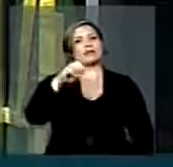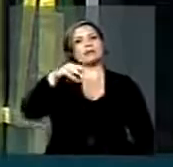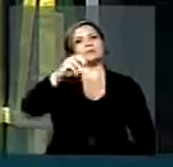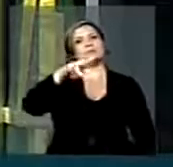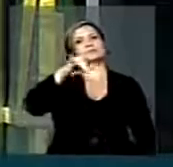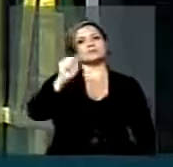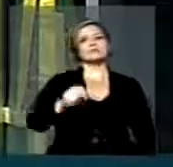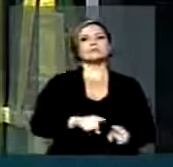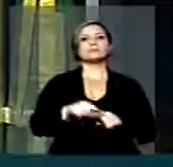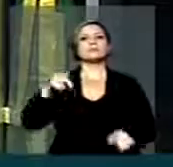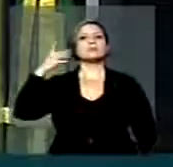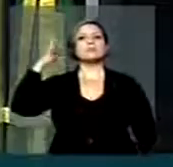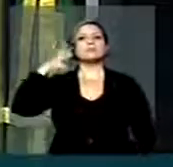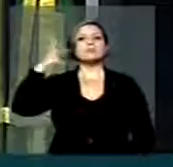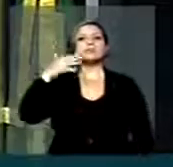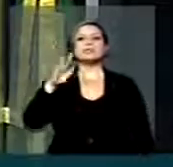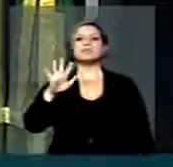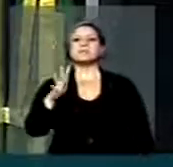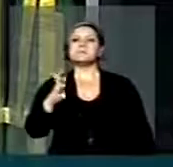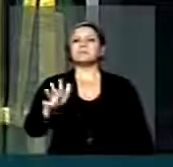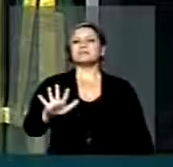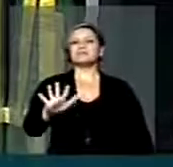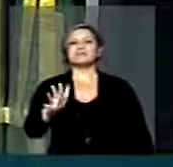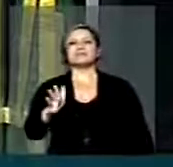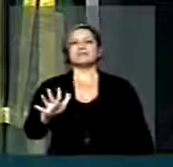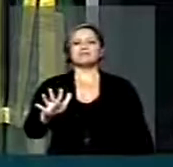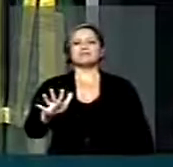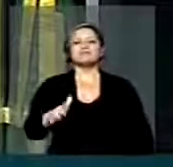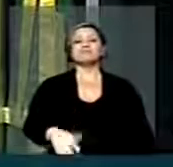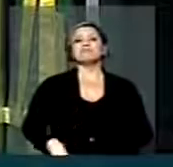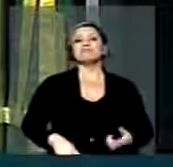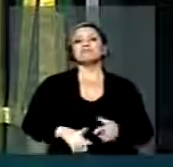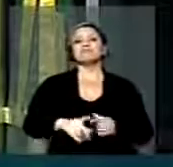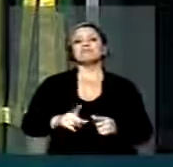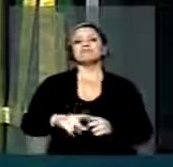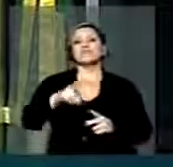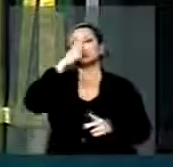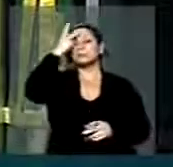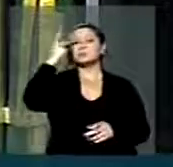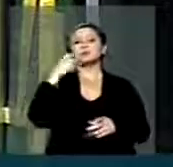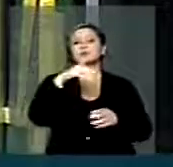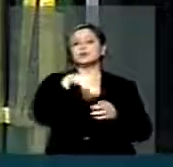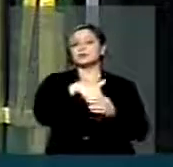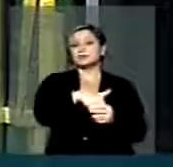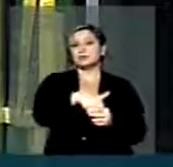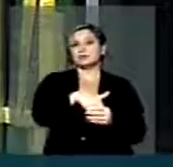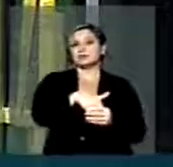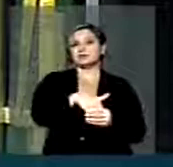parte política é mais ou menos a cor-de-rosa, o eleitoral